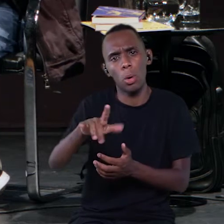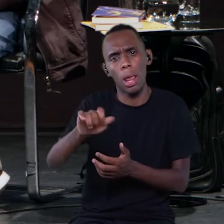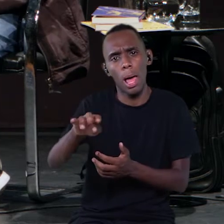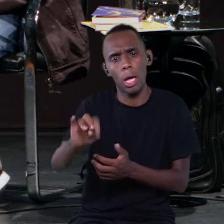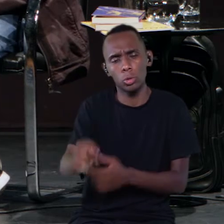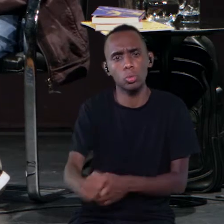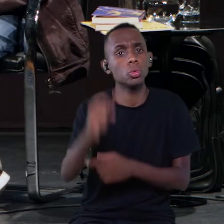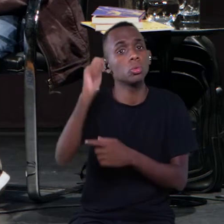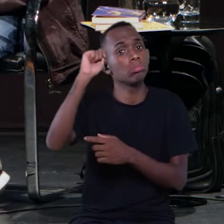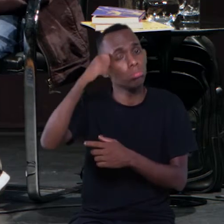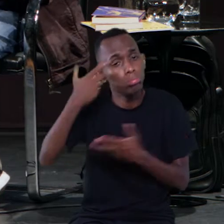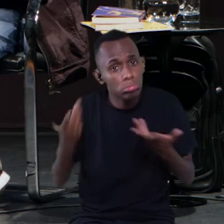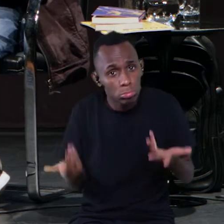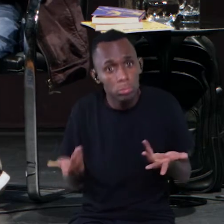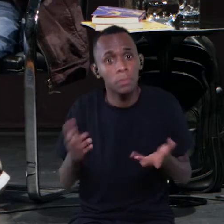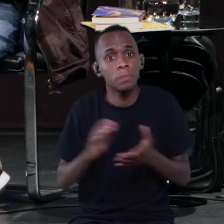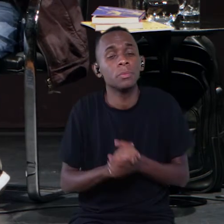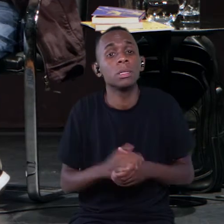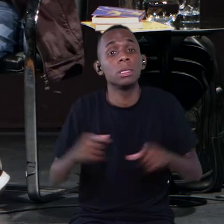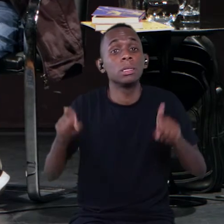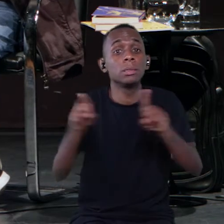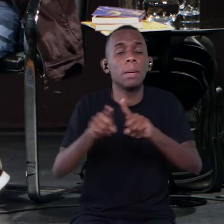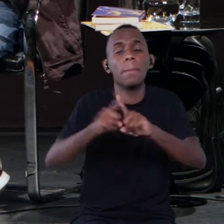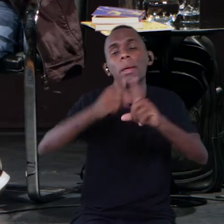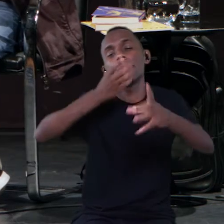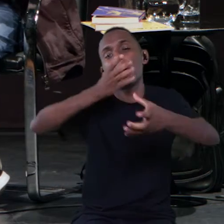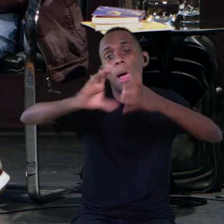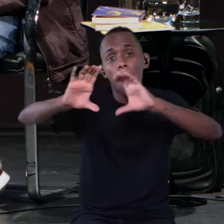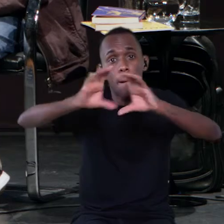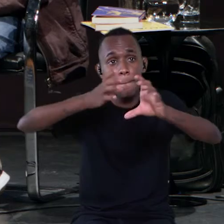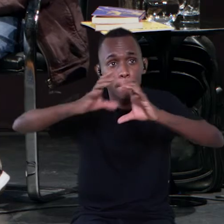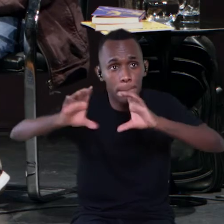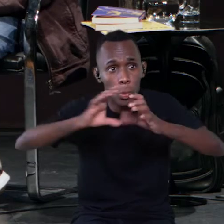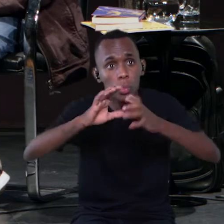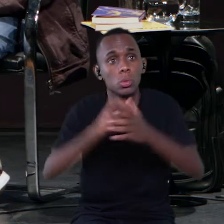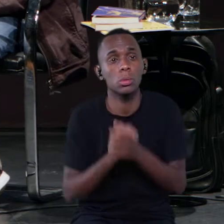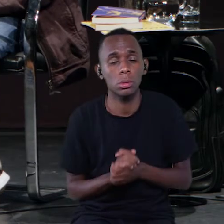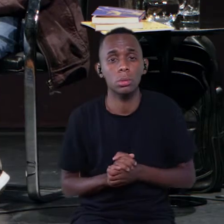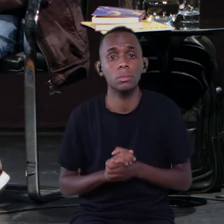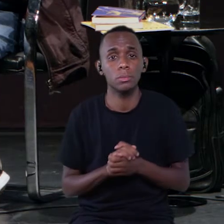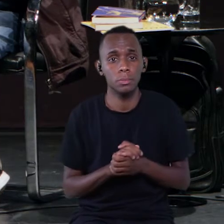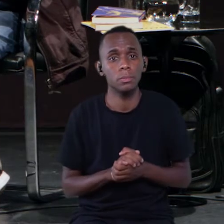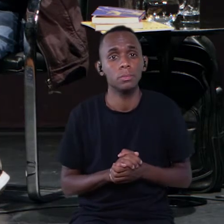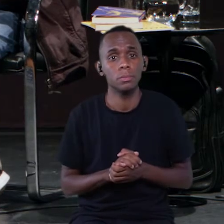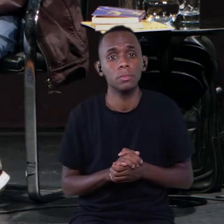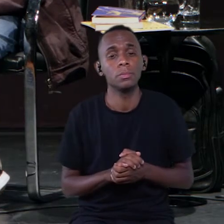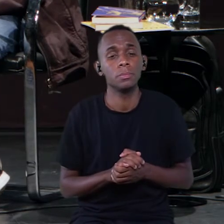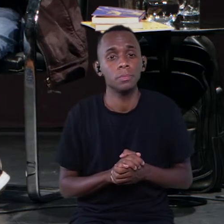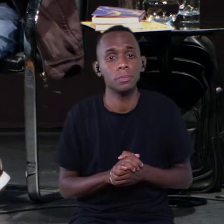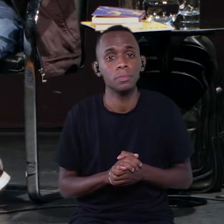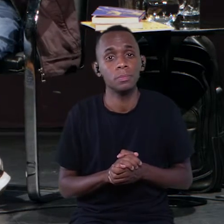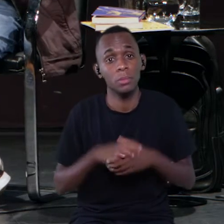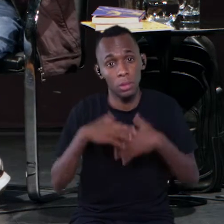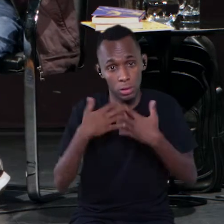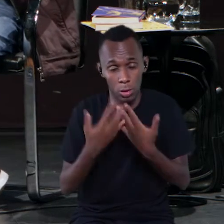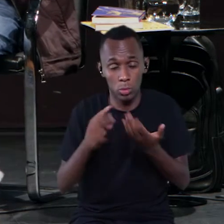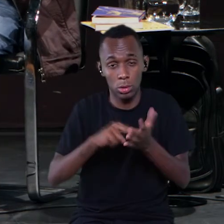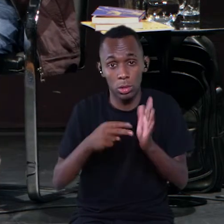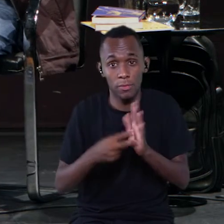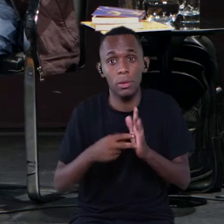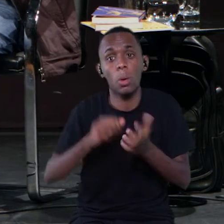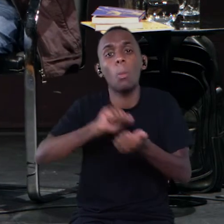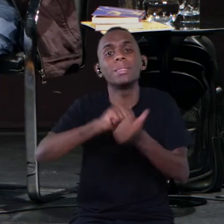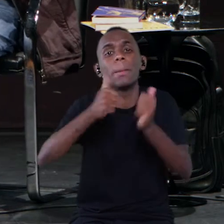musicalidade da música colonial brasileira é uma música, né, usando um termo ainda complexo, contemporânea, a bar. Exatamente, né? Então, quer dizer, é